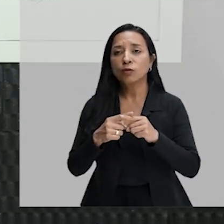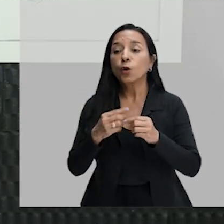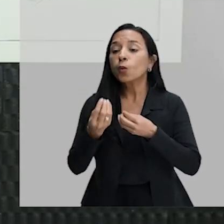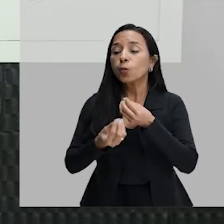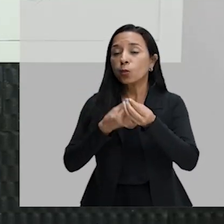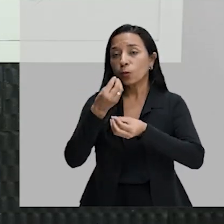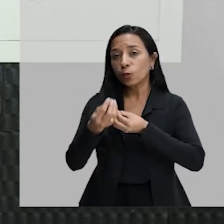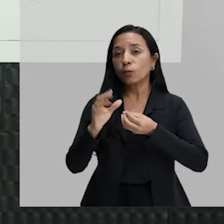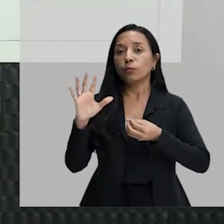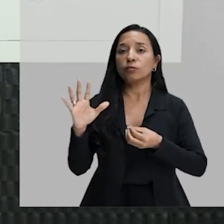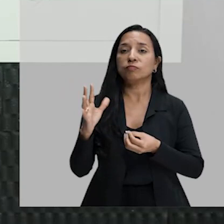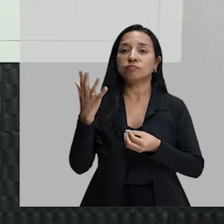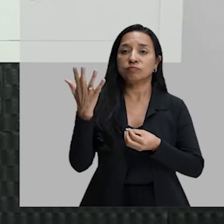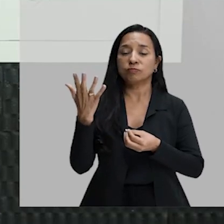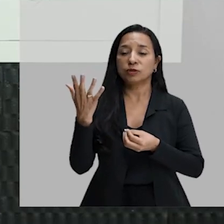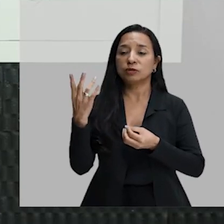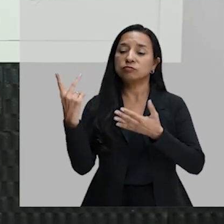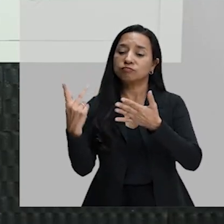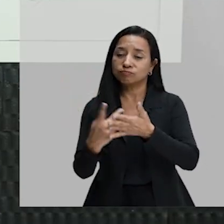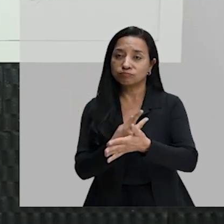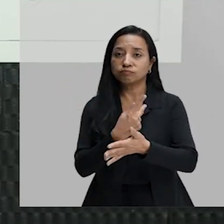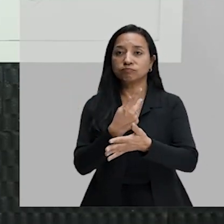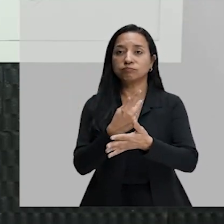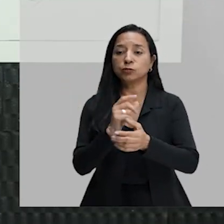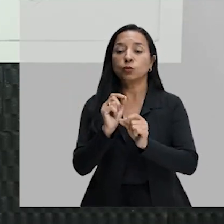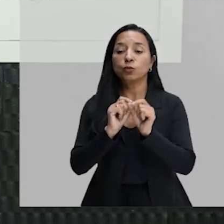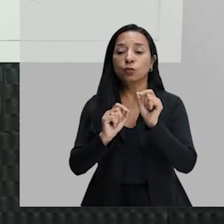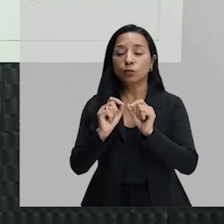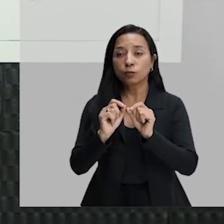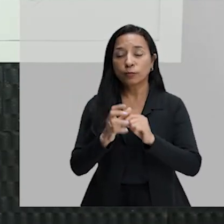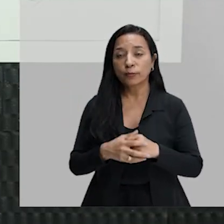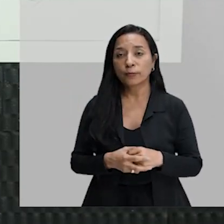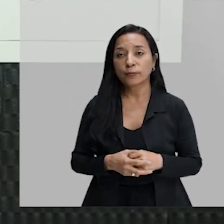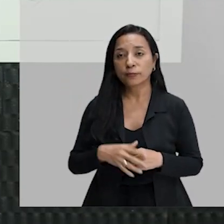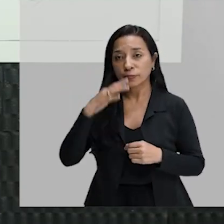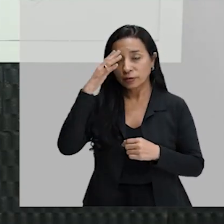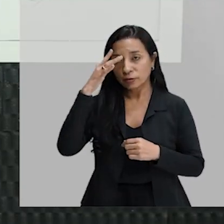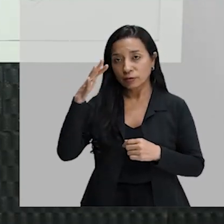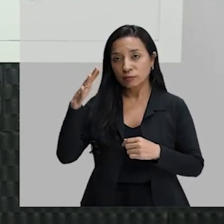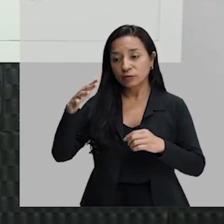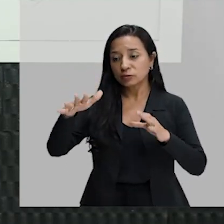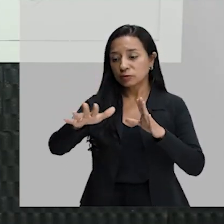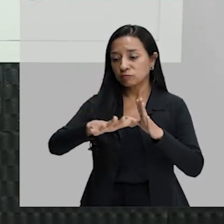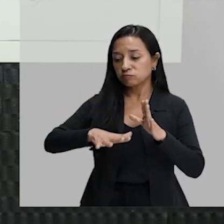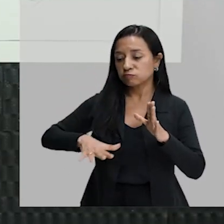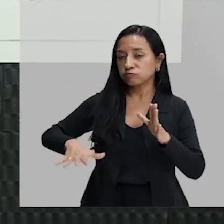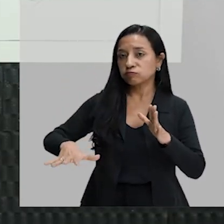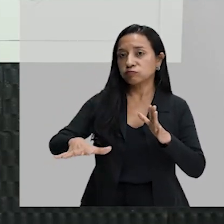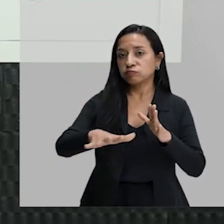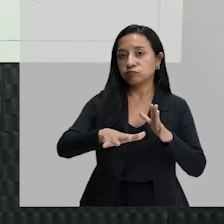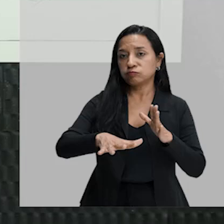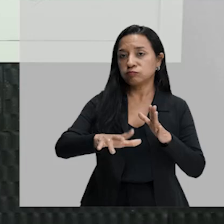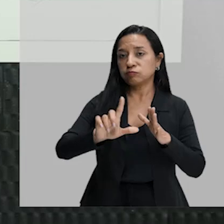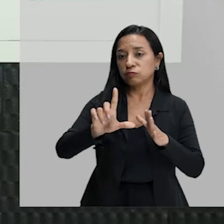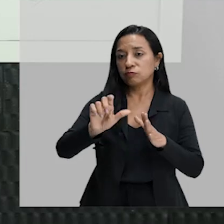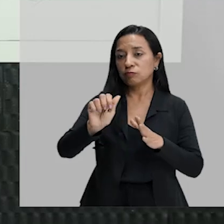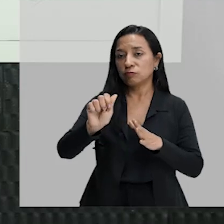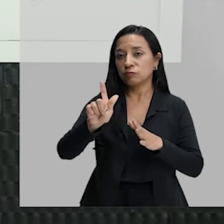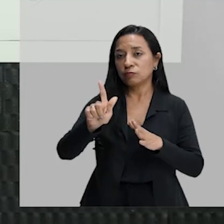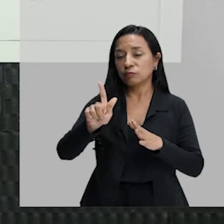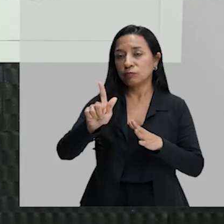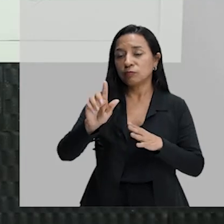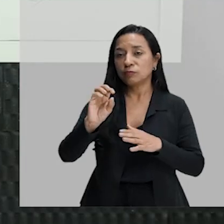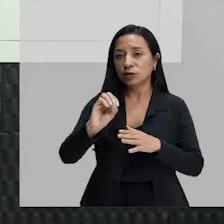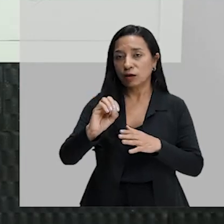é que isso acontece? Então, aqui é o seguinte, vamos imaginar que aqui seja um lago, né? Uma quantidade de água